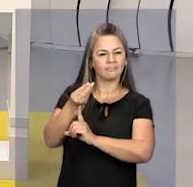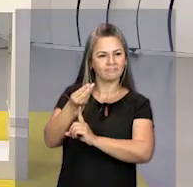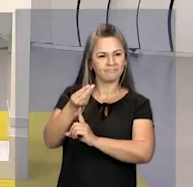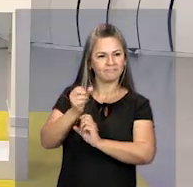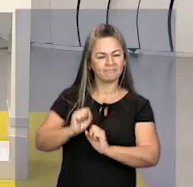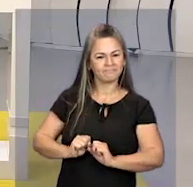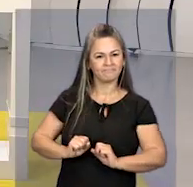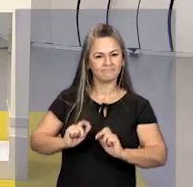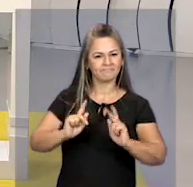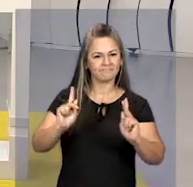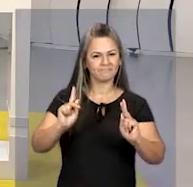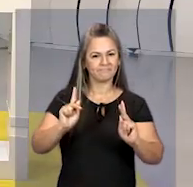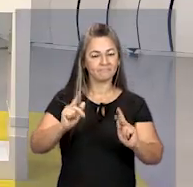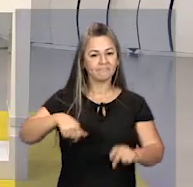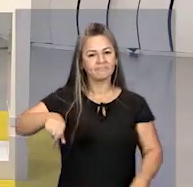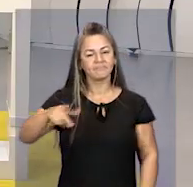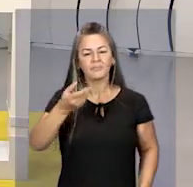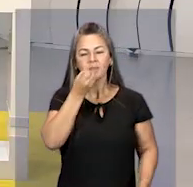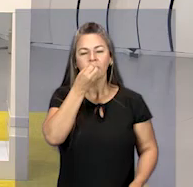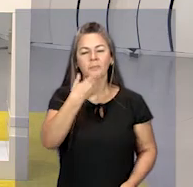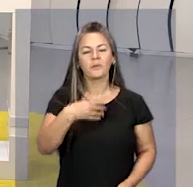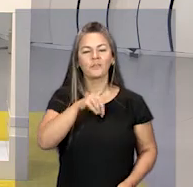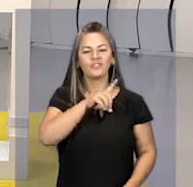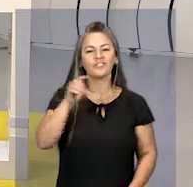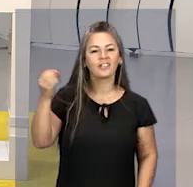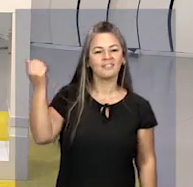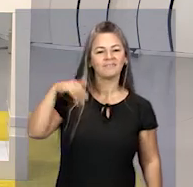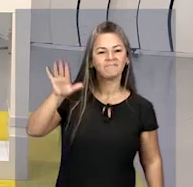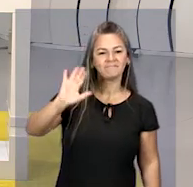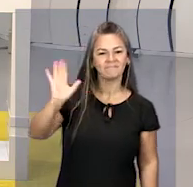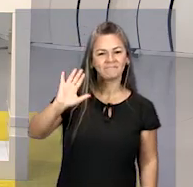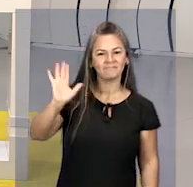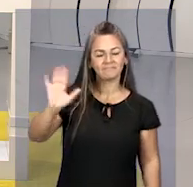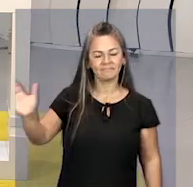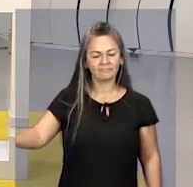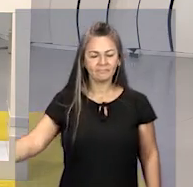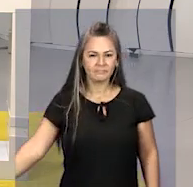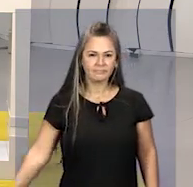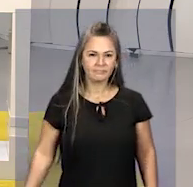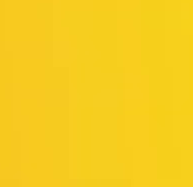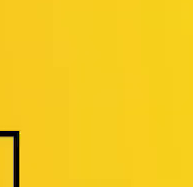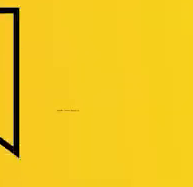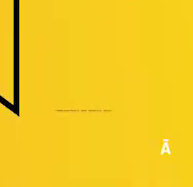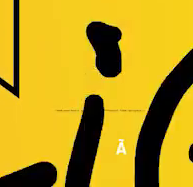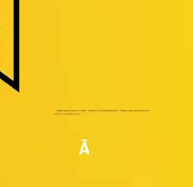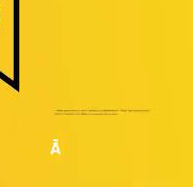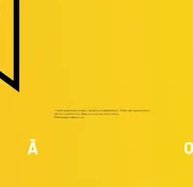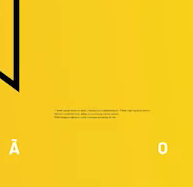Ótimo dia para vocês e até mais, terceiro ano. Até uma próxima aula.